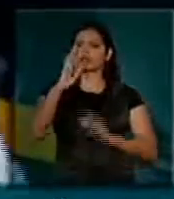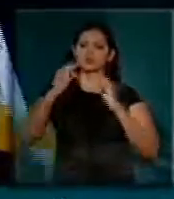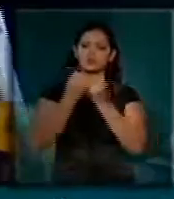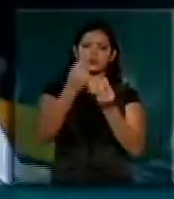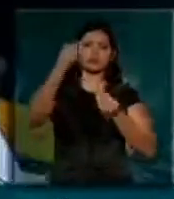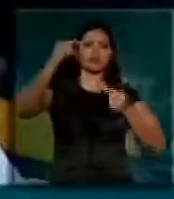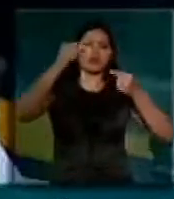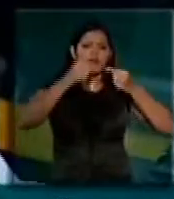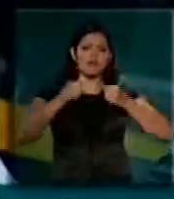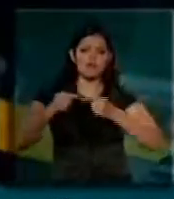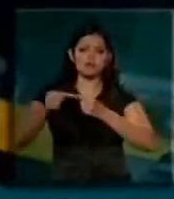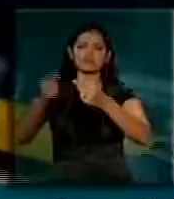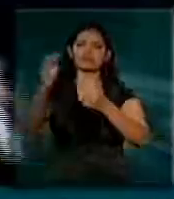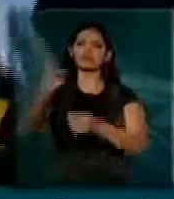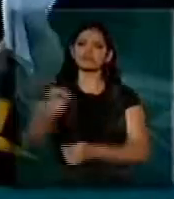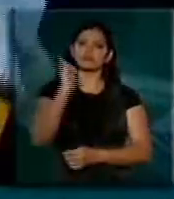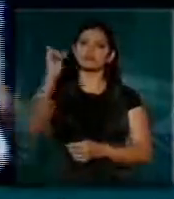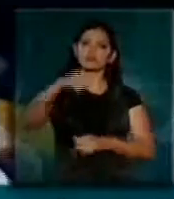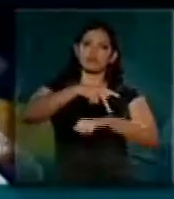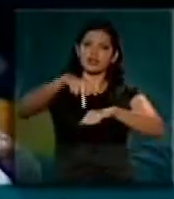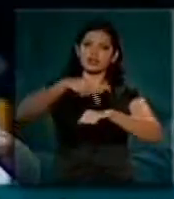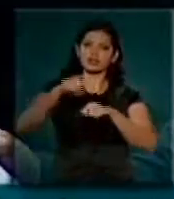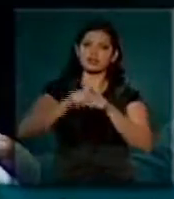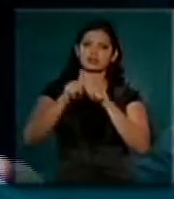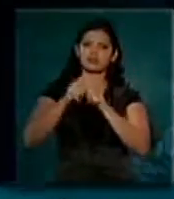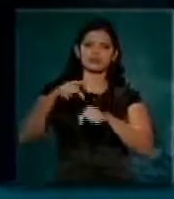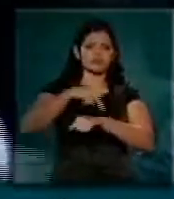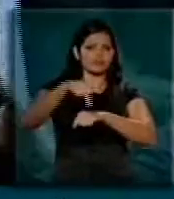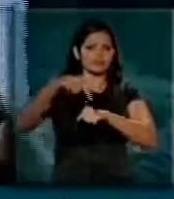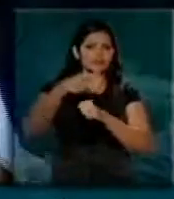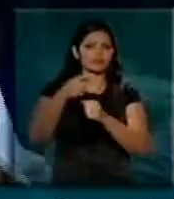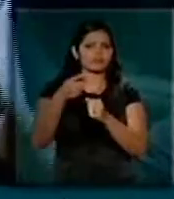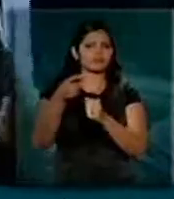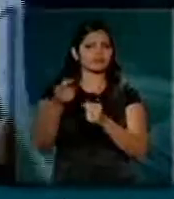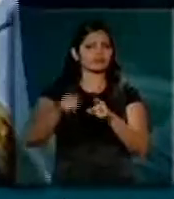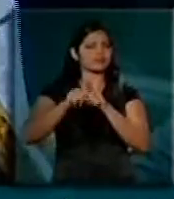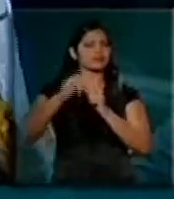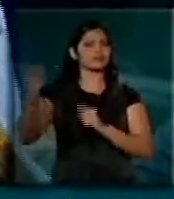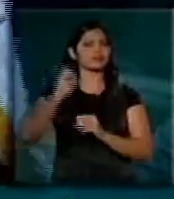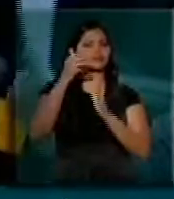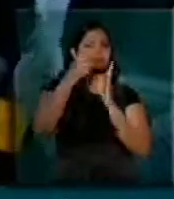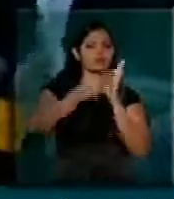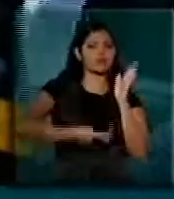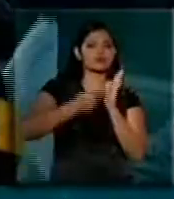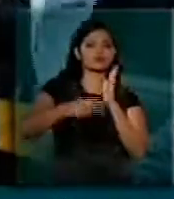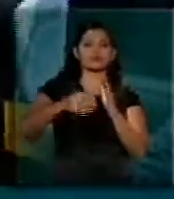acordo, extremamente importante para o país, extremamente importante para esses projetos. Eu peço a todos os